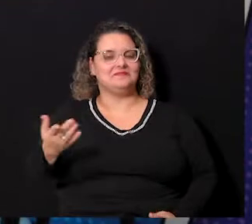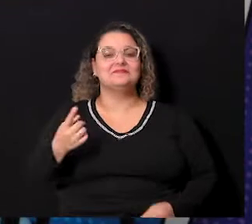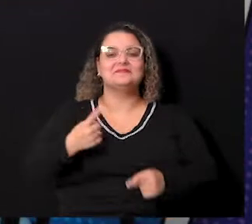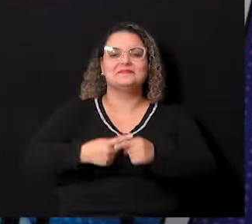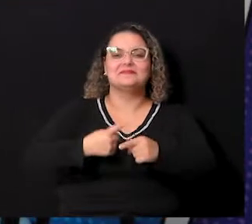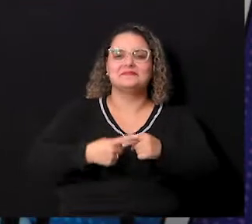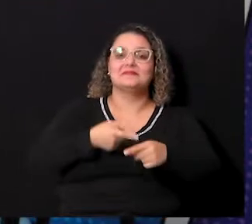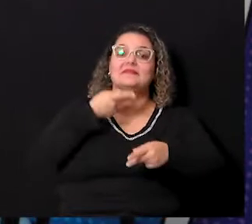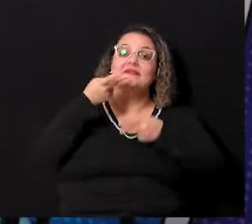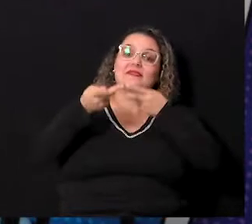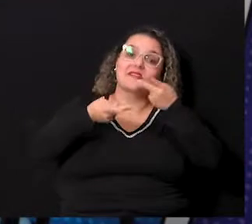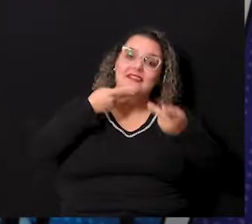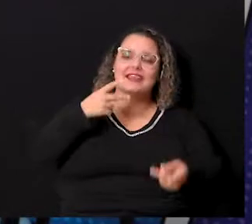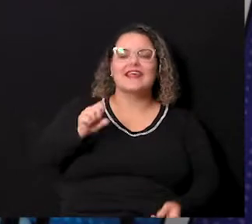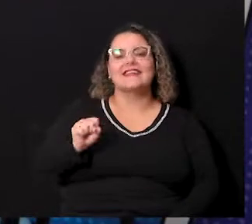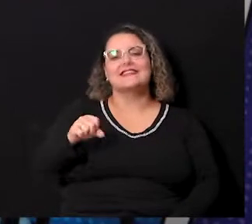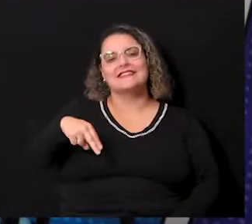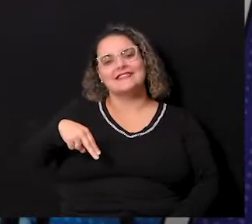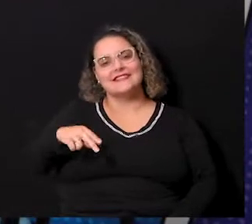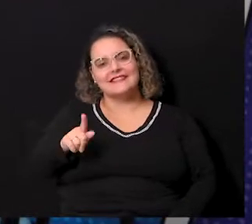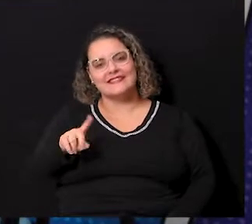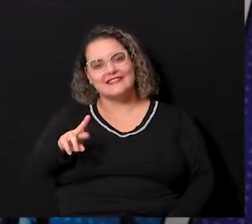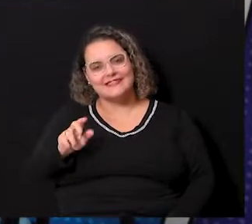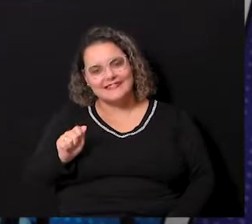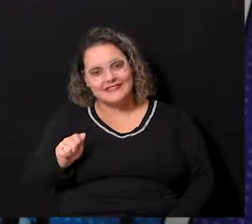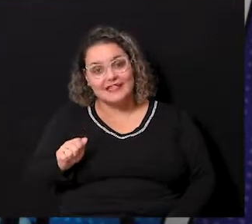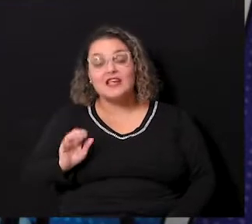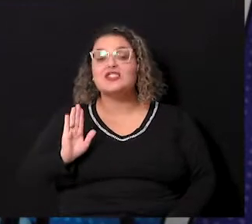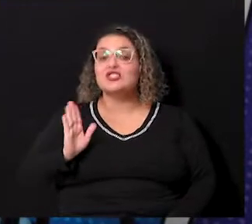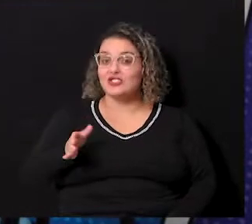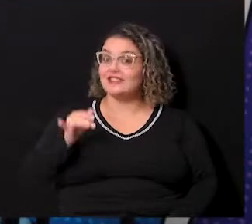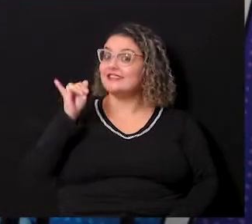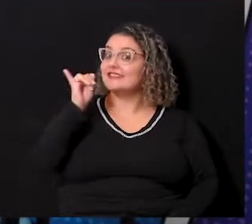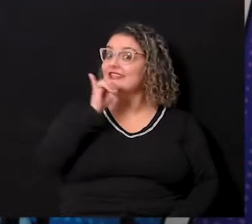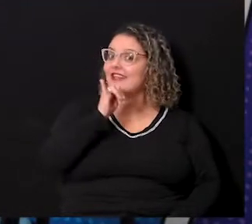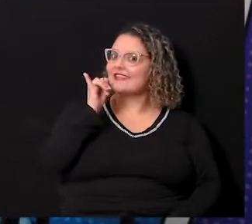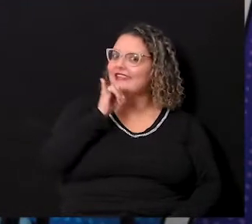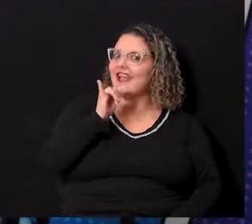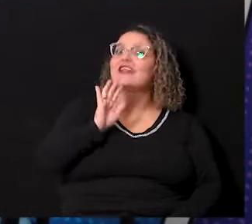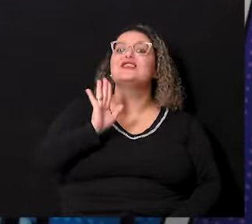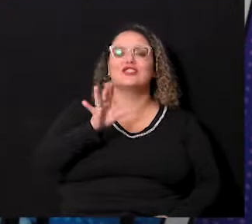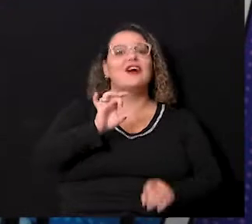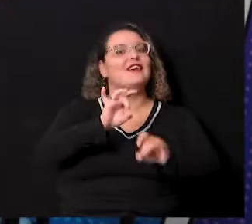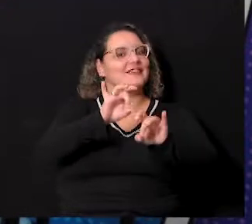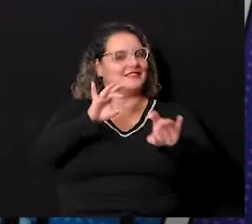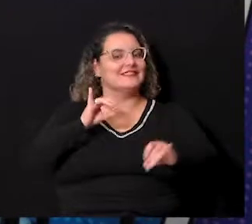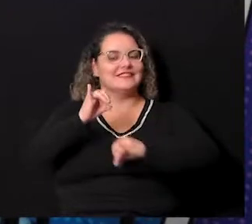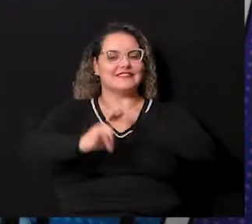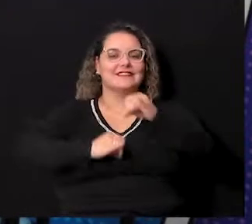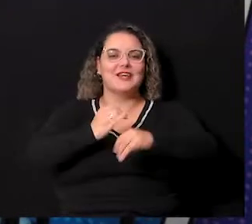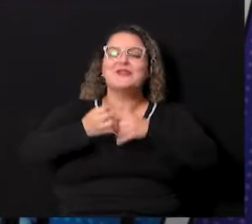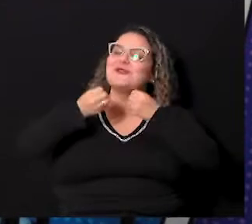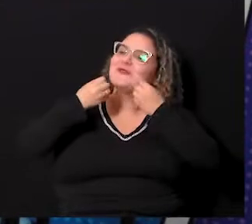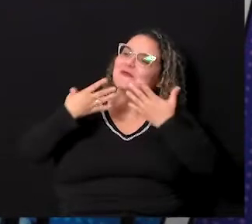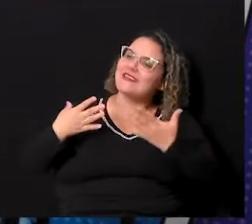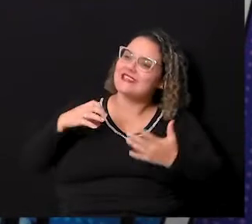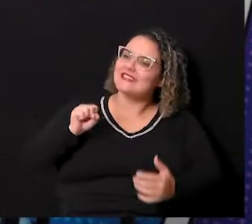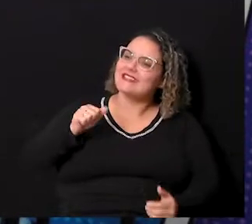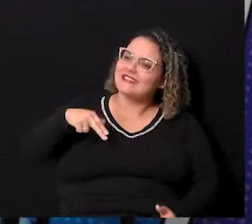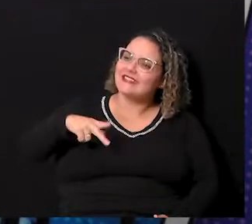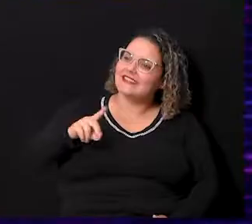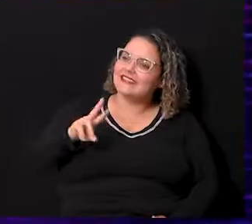porque vamos falar com a Sandra diretamente da Itália. Ó, já está conectada aqui comigo. Tudo bem,